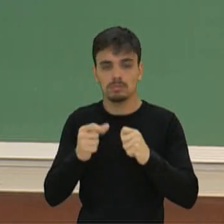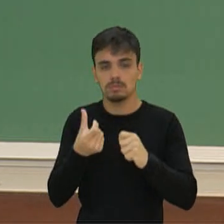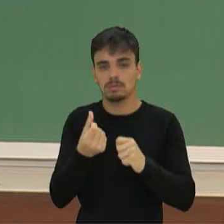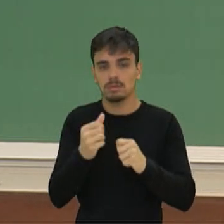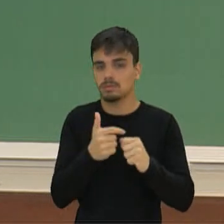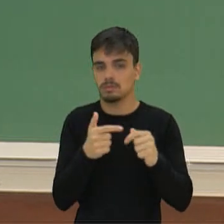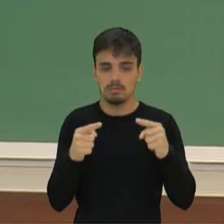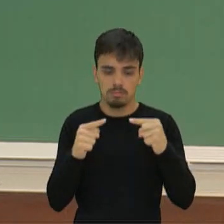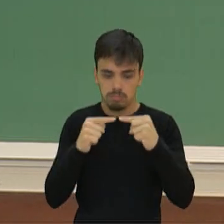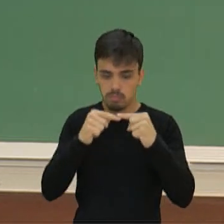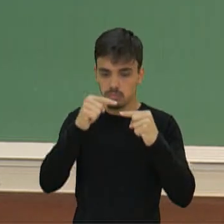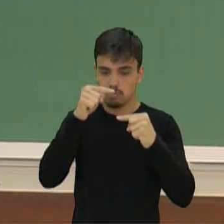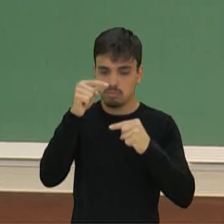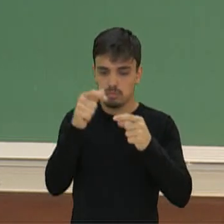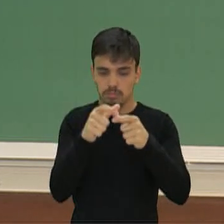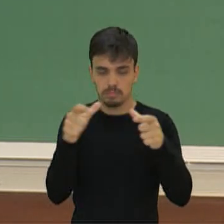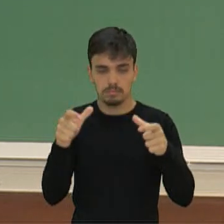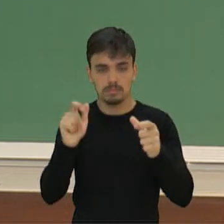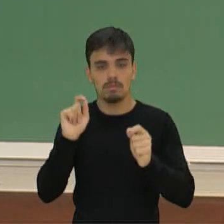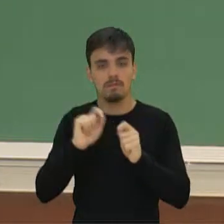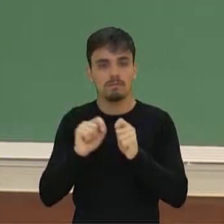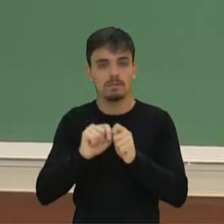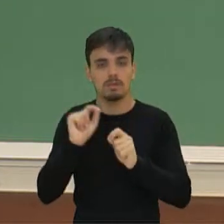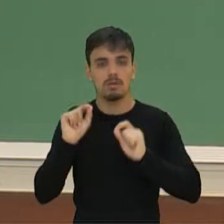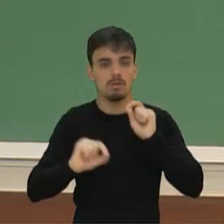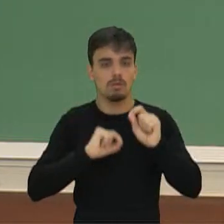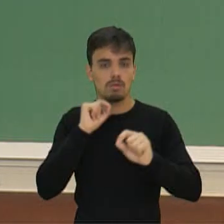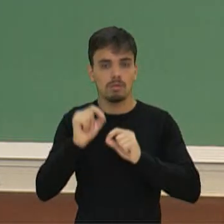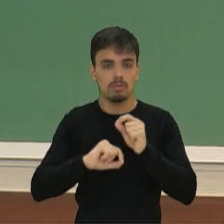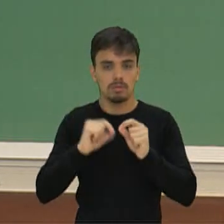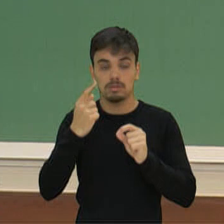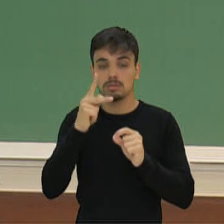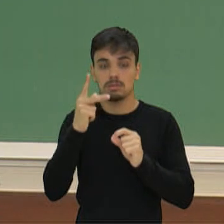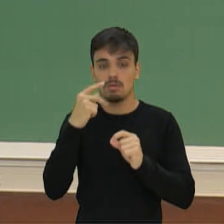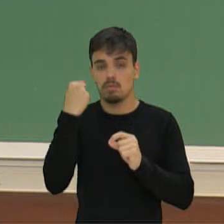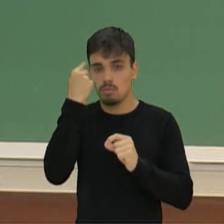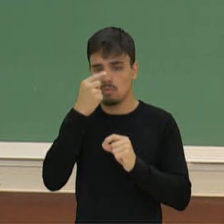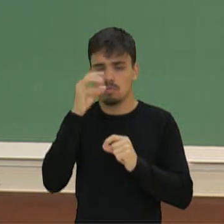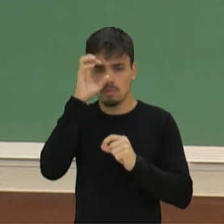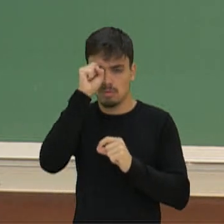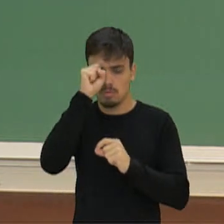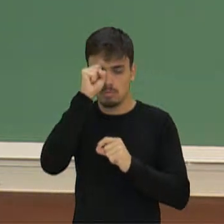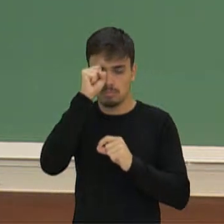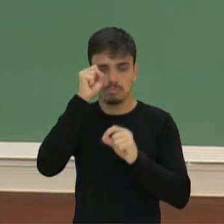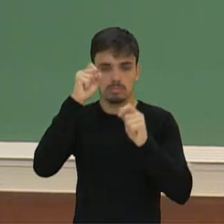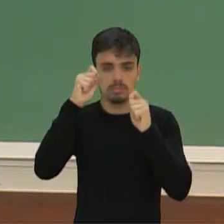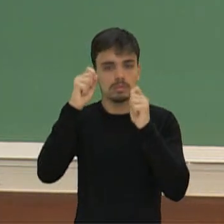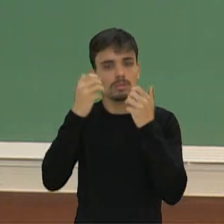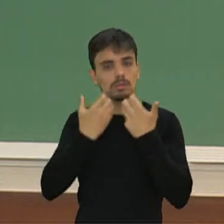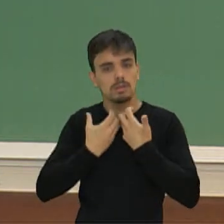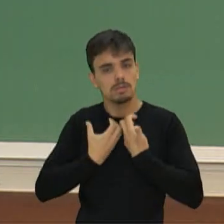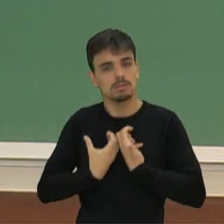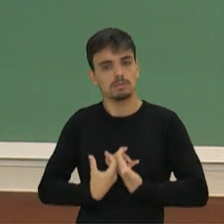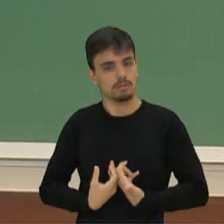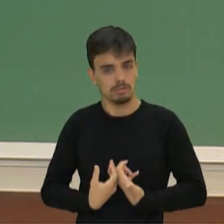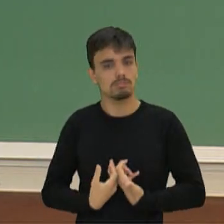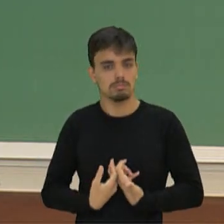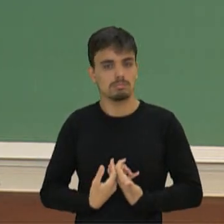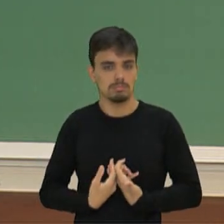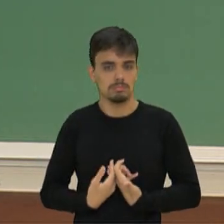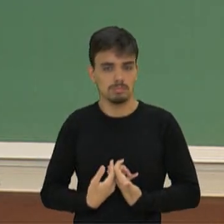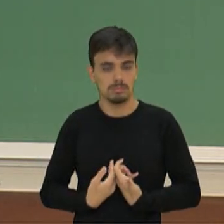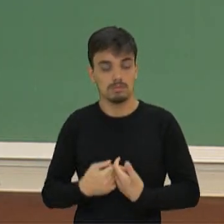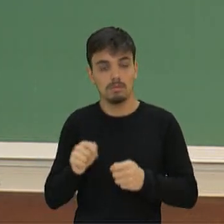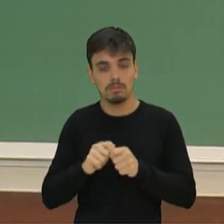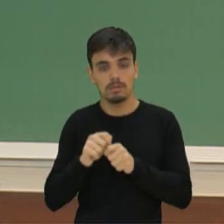desse componente. Isso vai fazer com que toda a elasticidade do seu olho acabe cansando, vamos dizer assim, com o passar do tempo. E isso vai